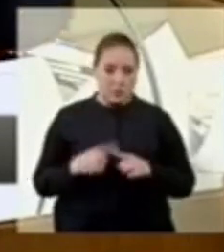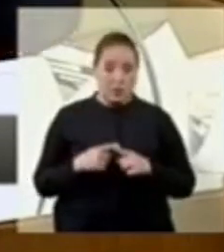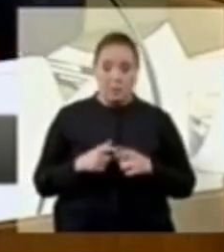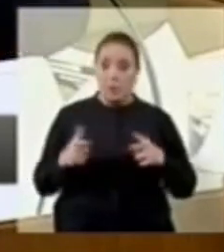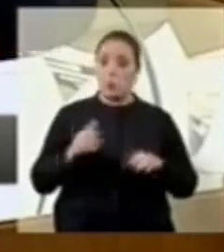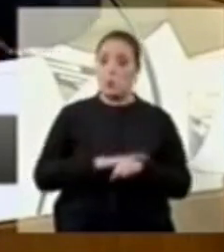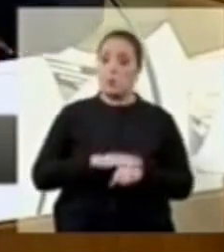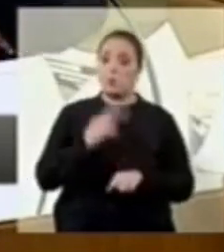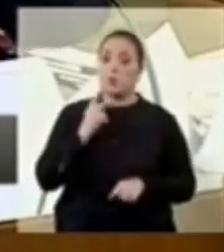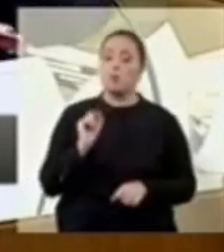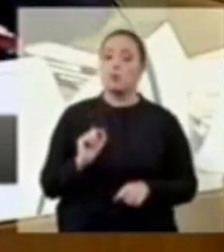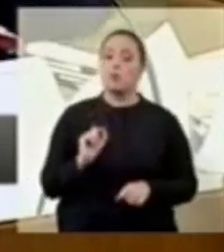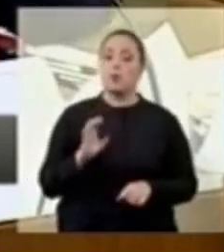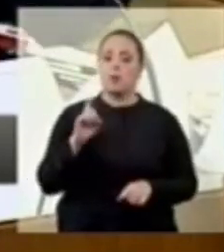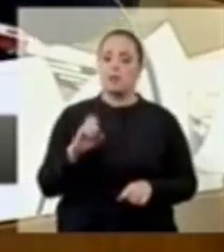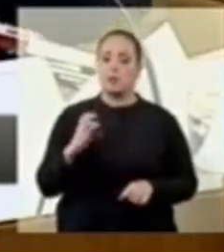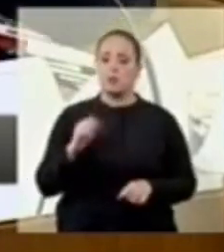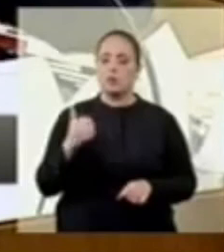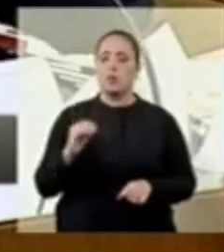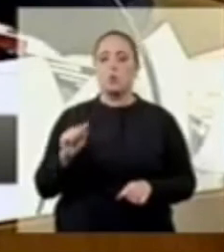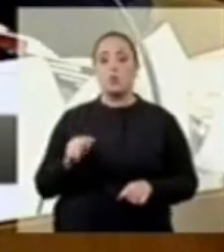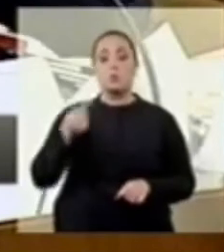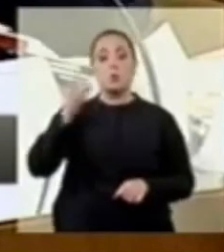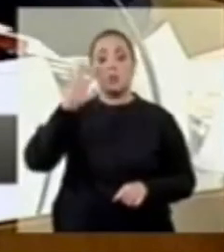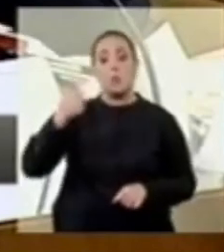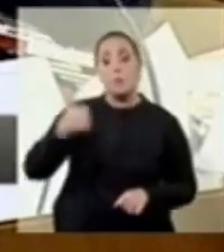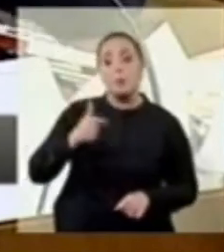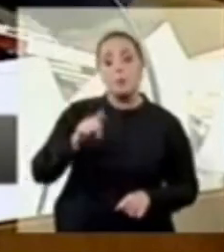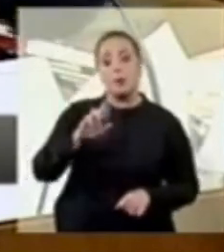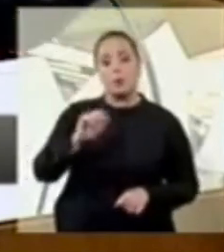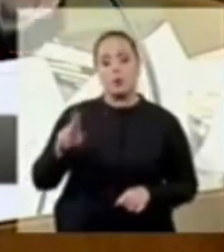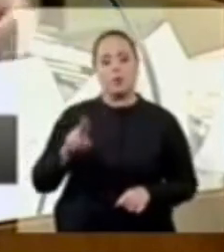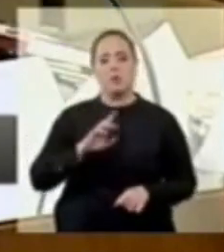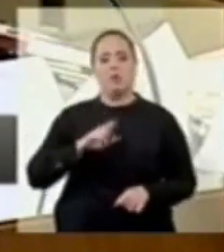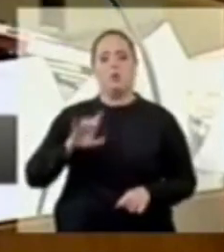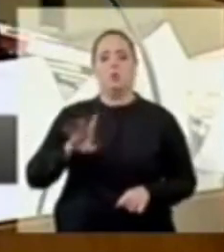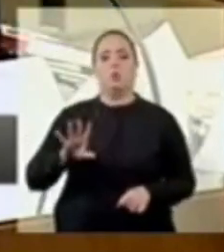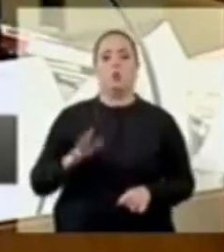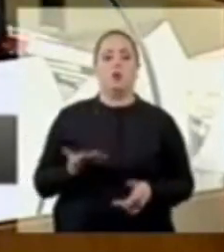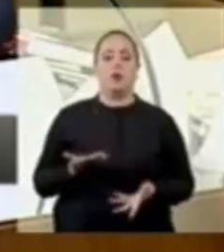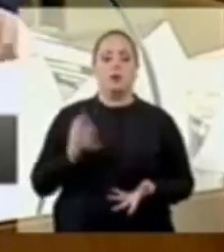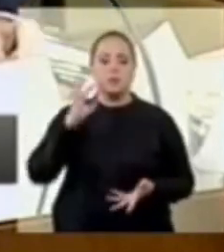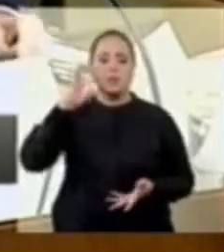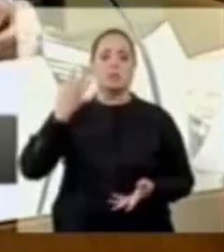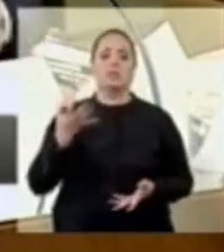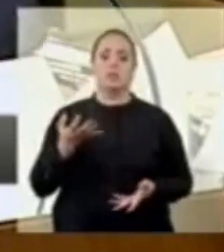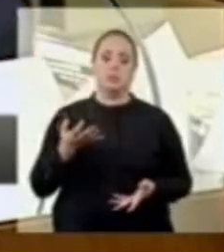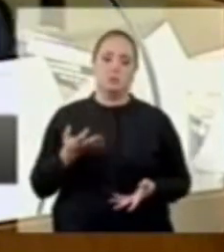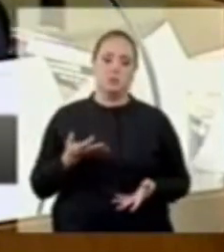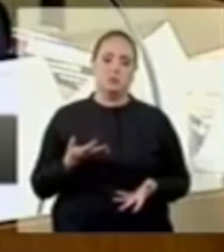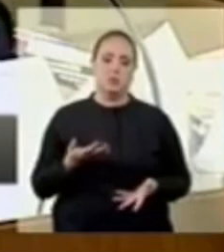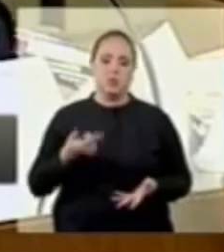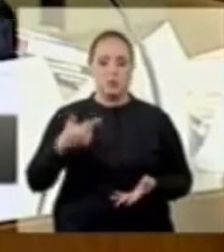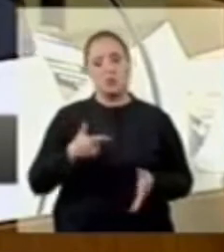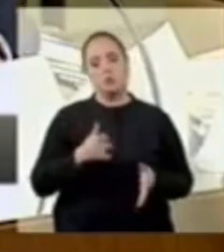entendia que era possível execução depois da decisão de primeiro grau e não apenas da decisão de